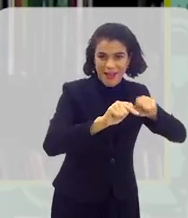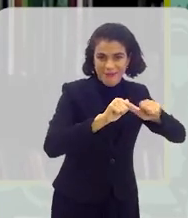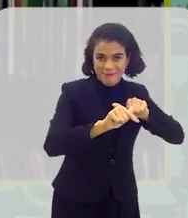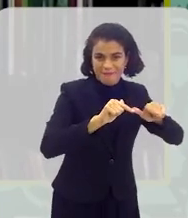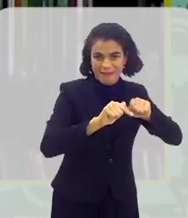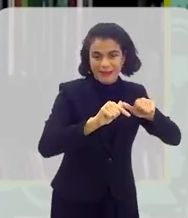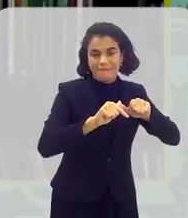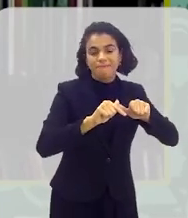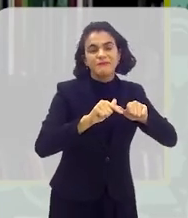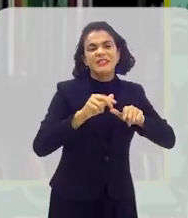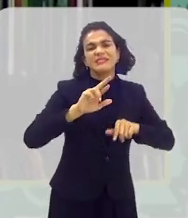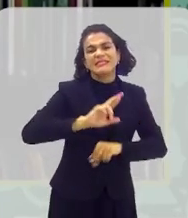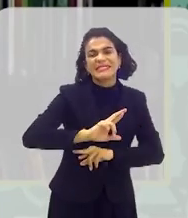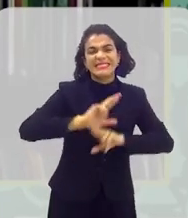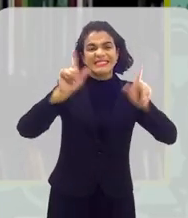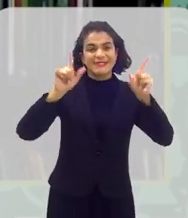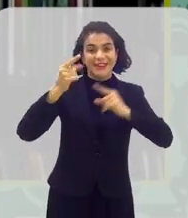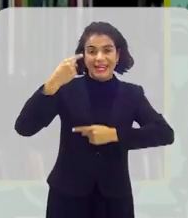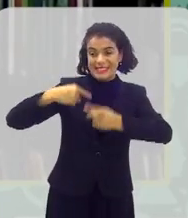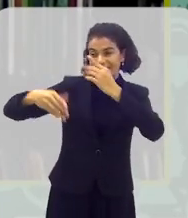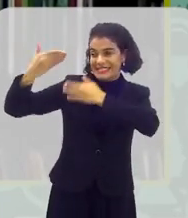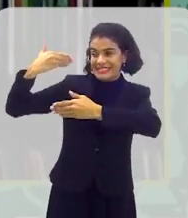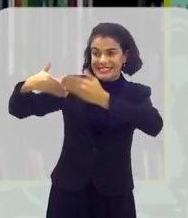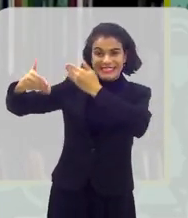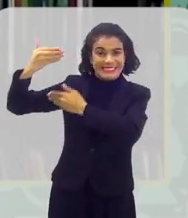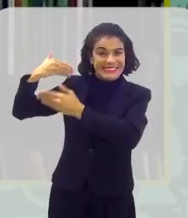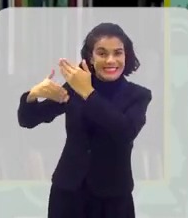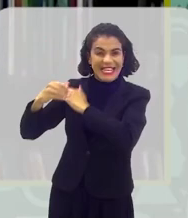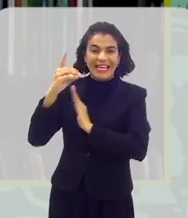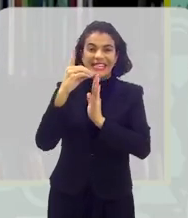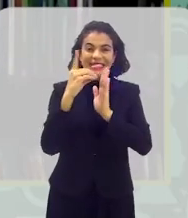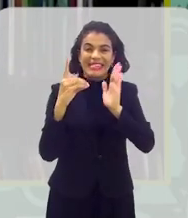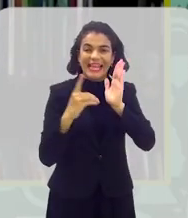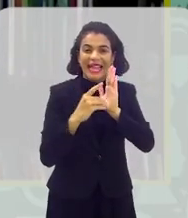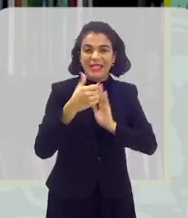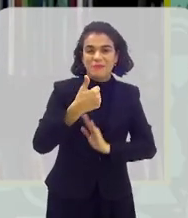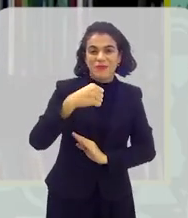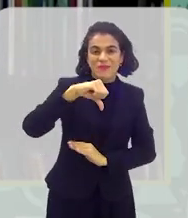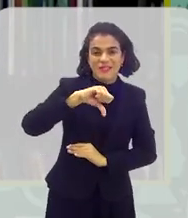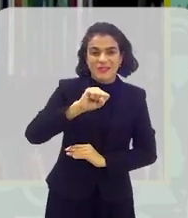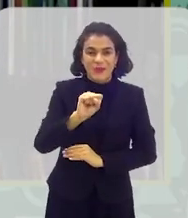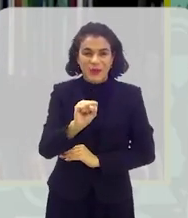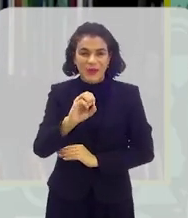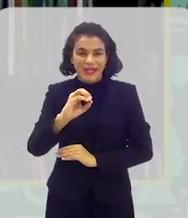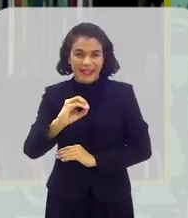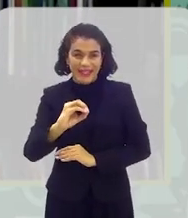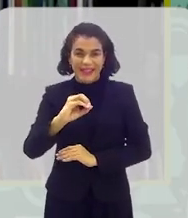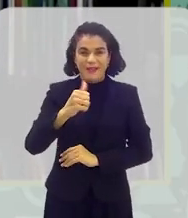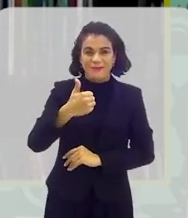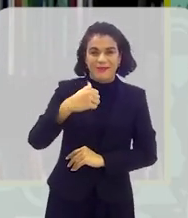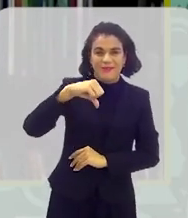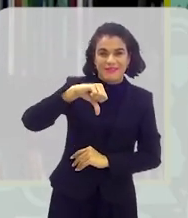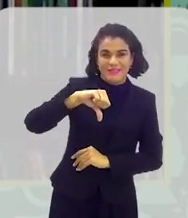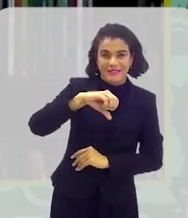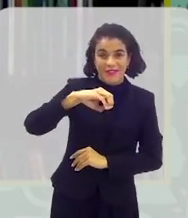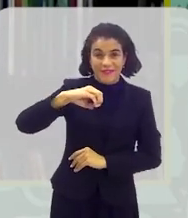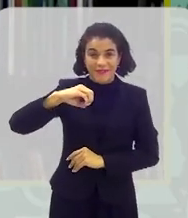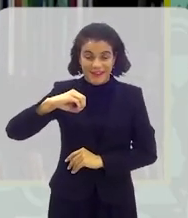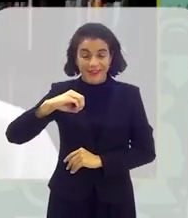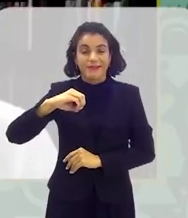diferente da gerações que ingressar no mercado na década de 1980 1990